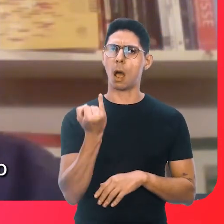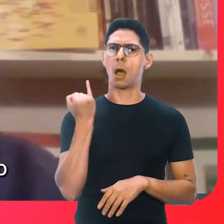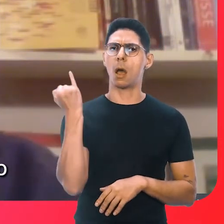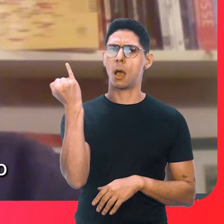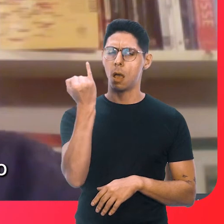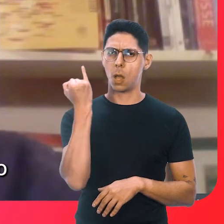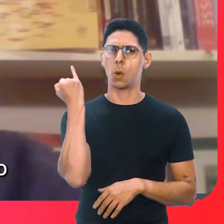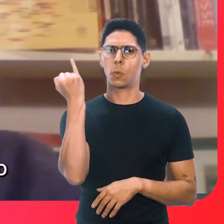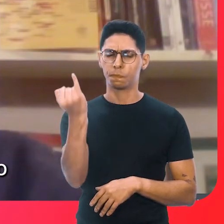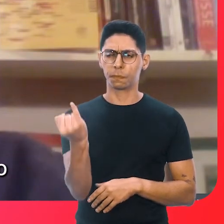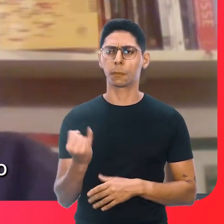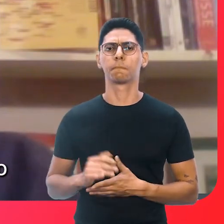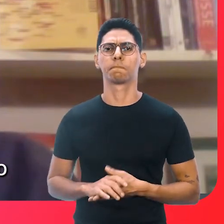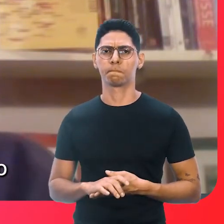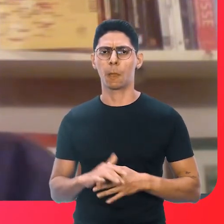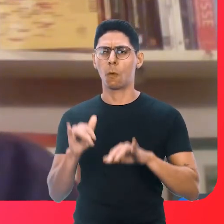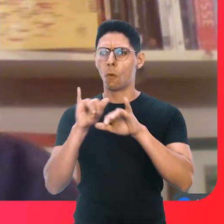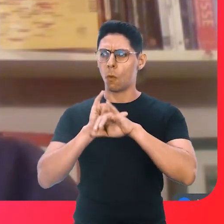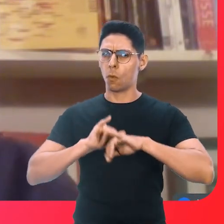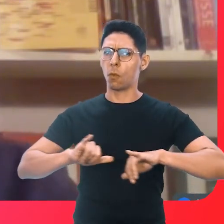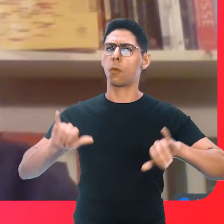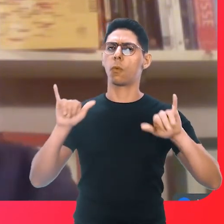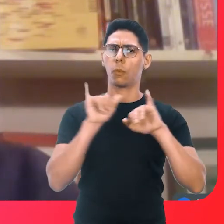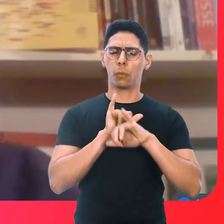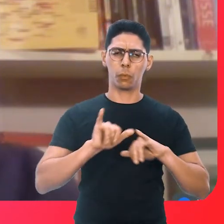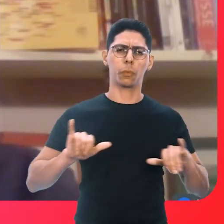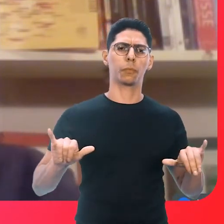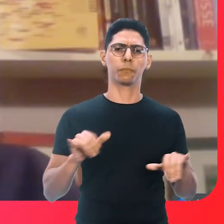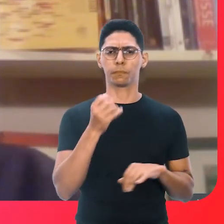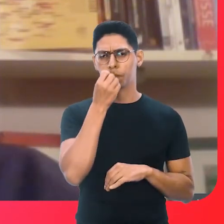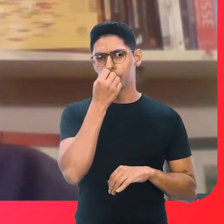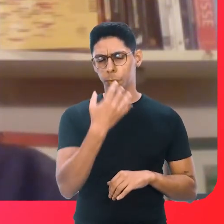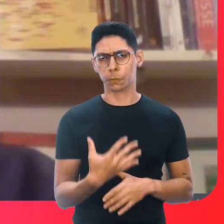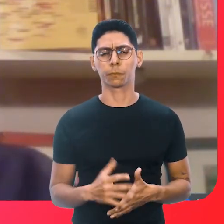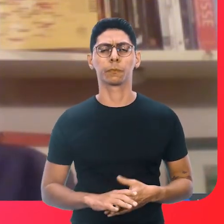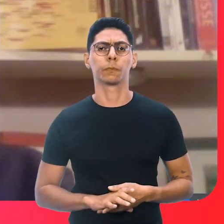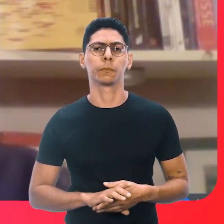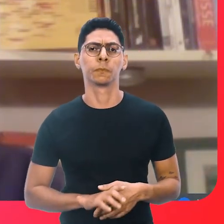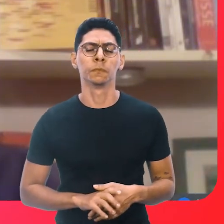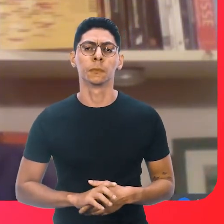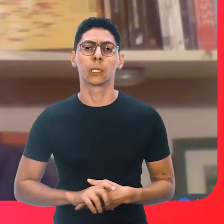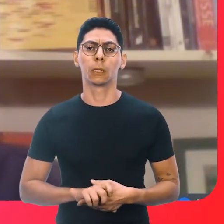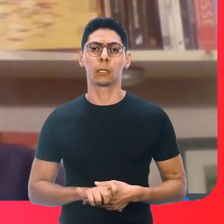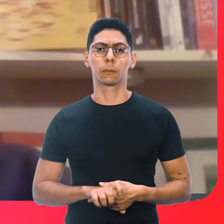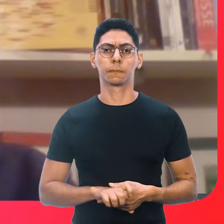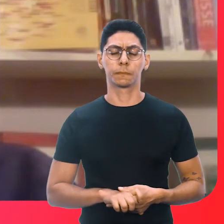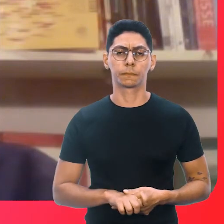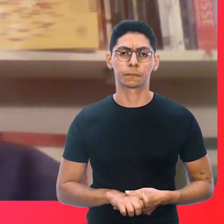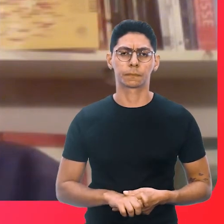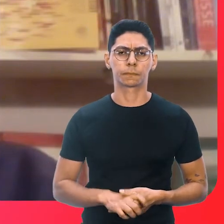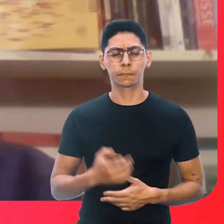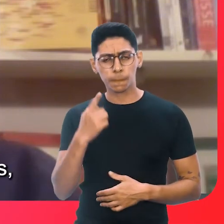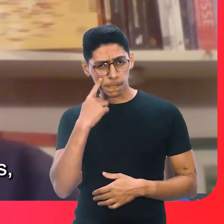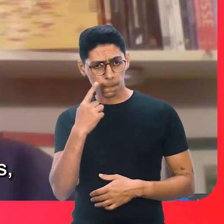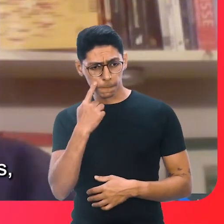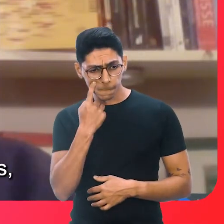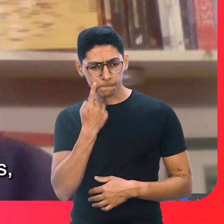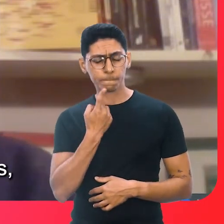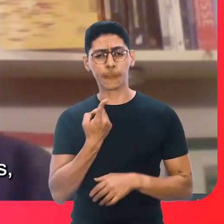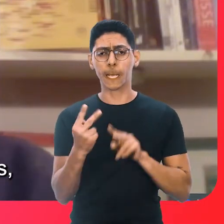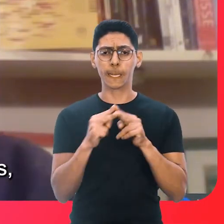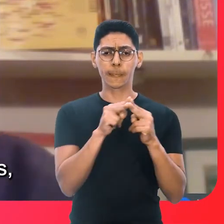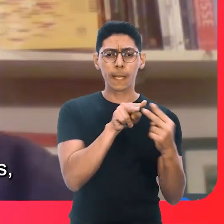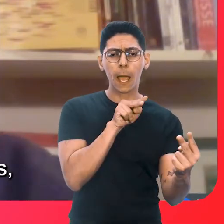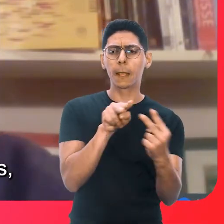uma capilaridade muito grande. Nós recebíamos, Antônio, e ainda já existia internet e tal, mas a gente